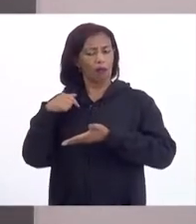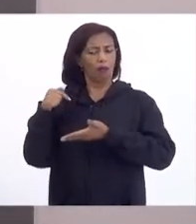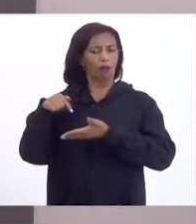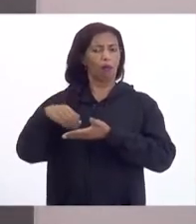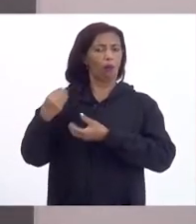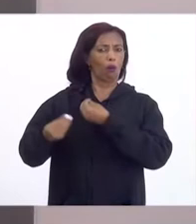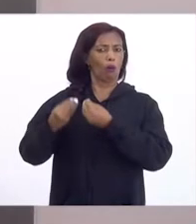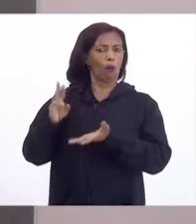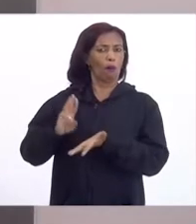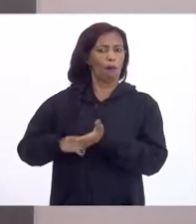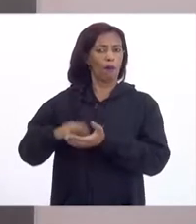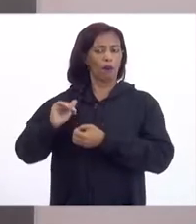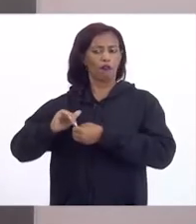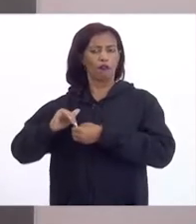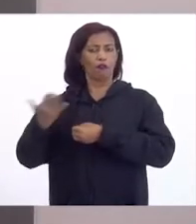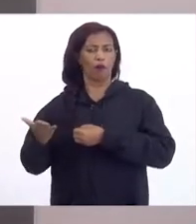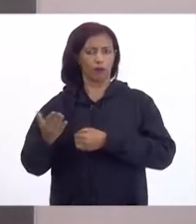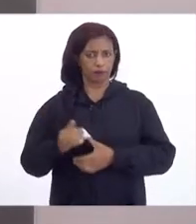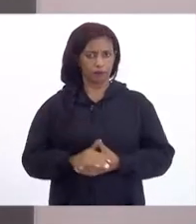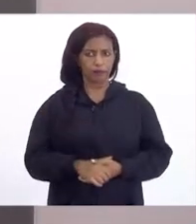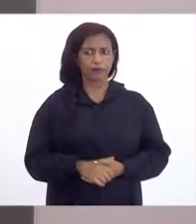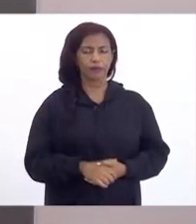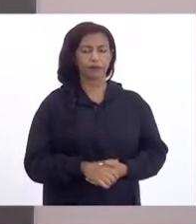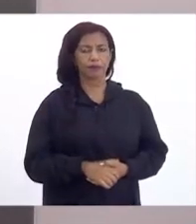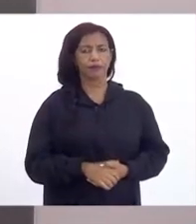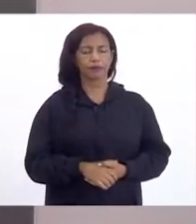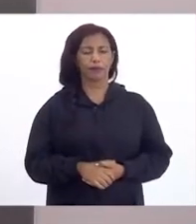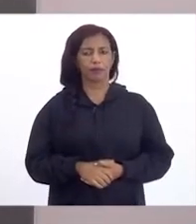como membro fora da comissão.